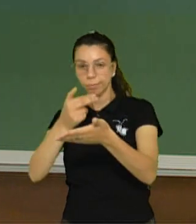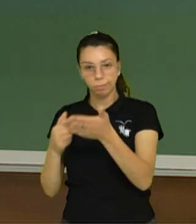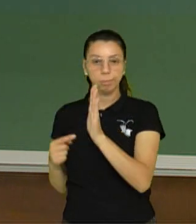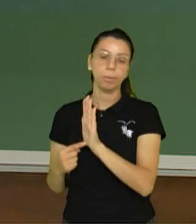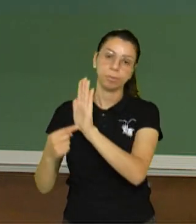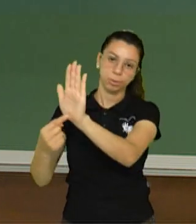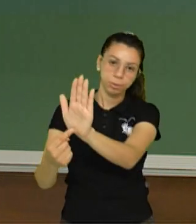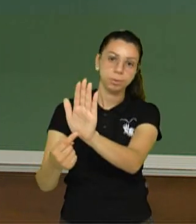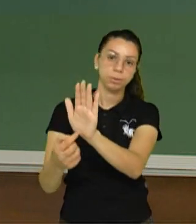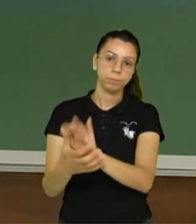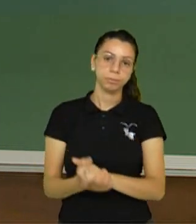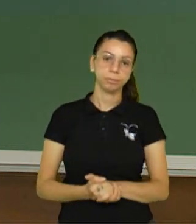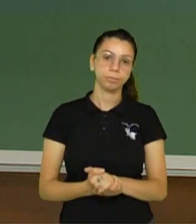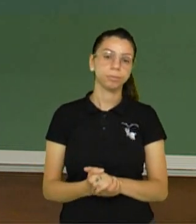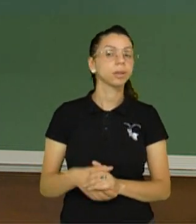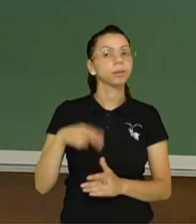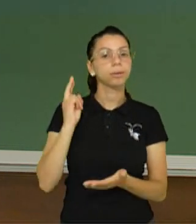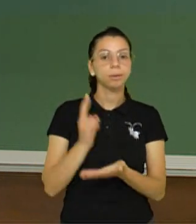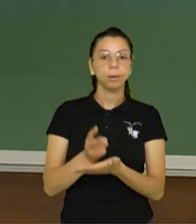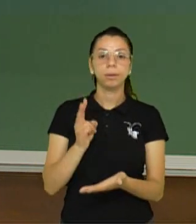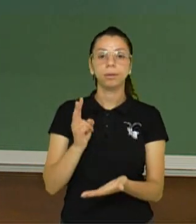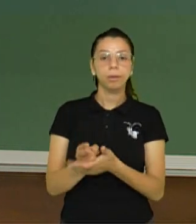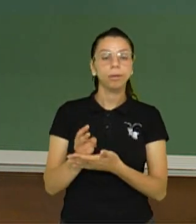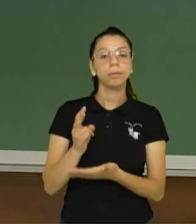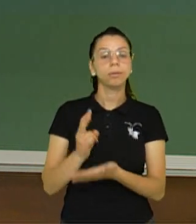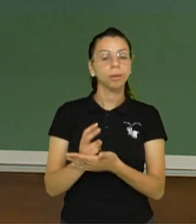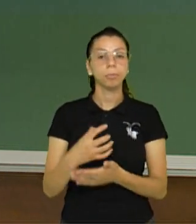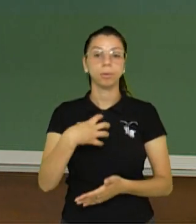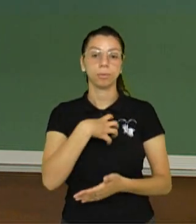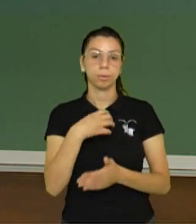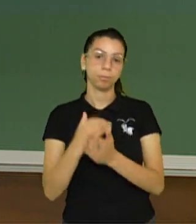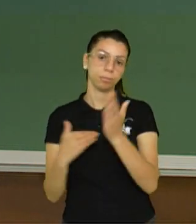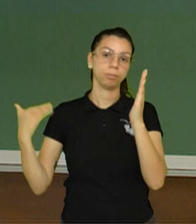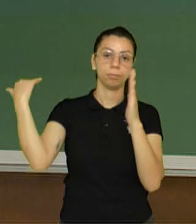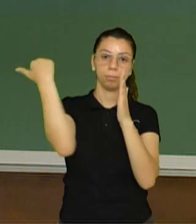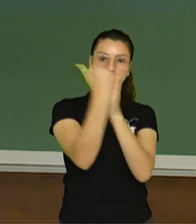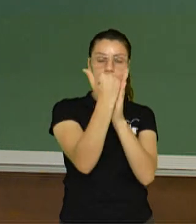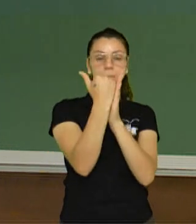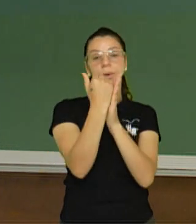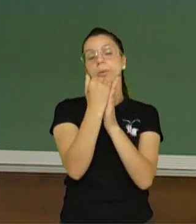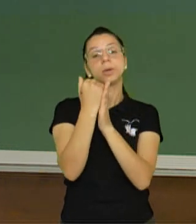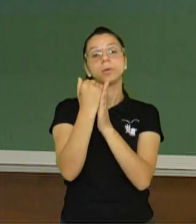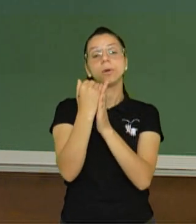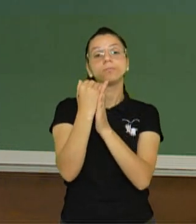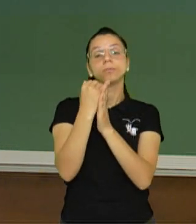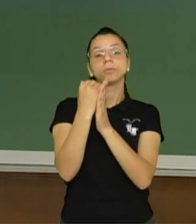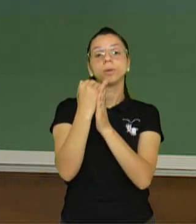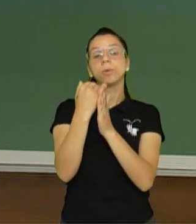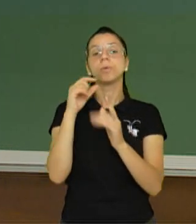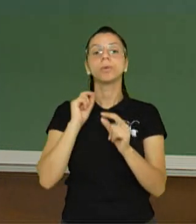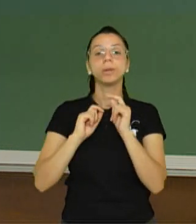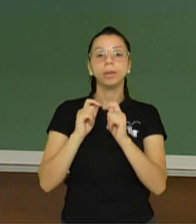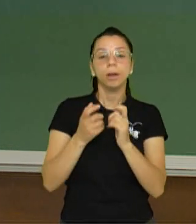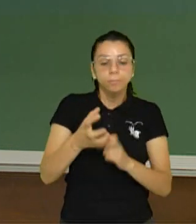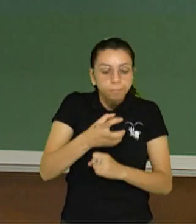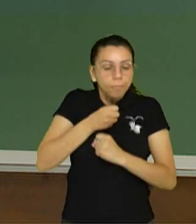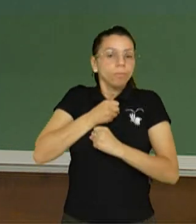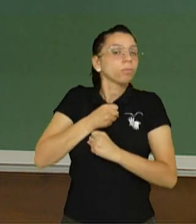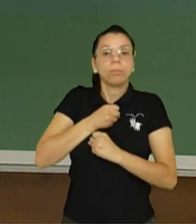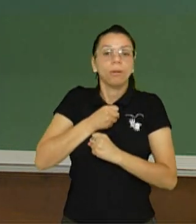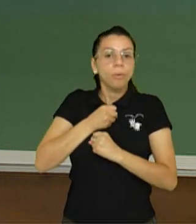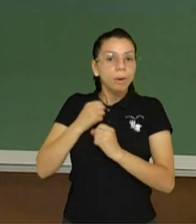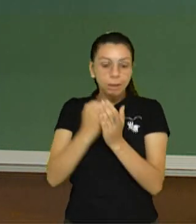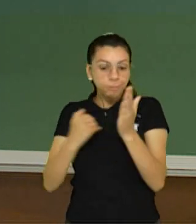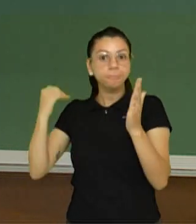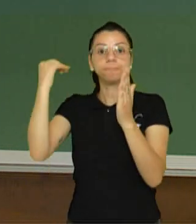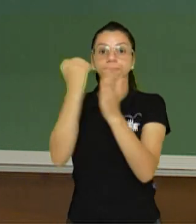sentimentalismo, né? E sempre são sentimentos em excesso. Não é um sentimento contido, uma emoção tranquila. Não é algo